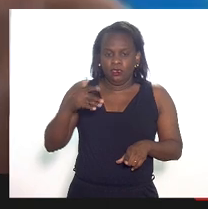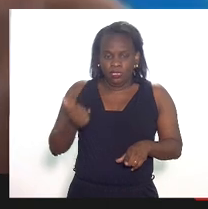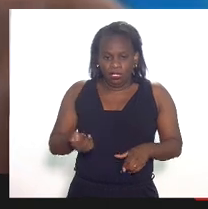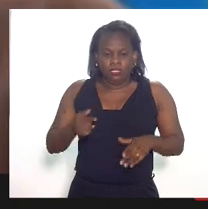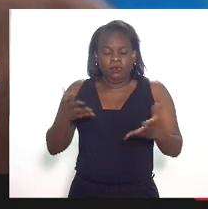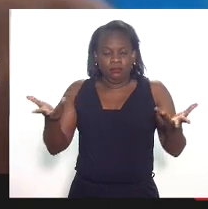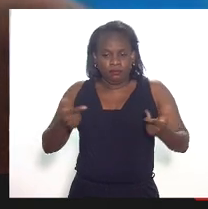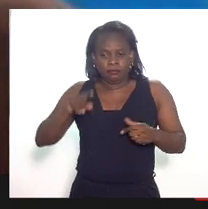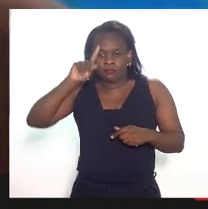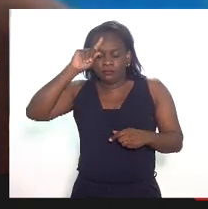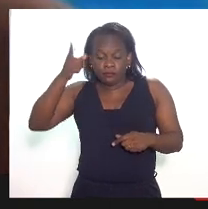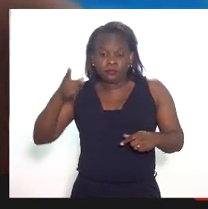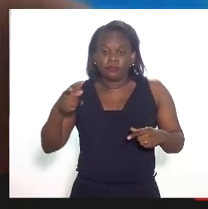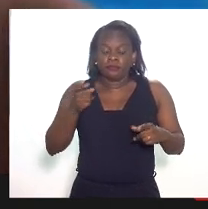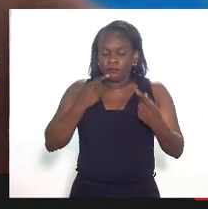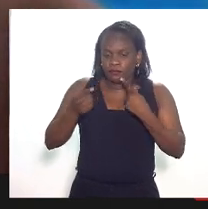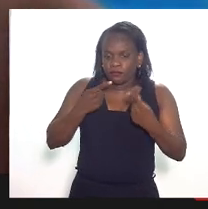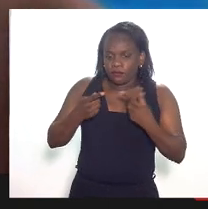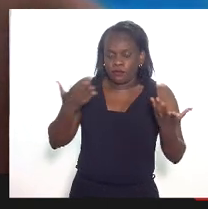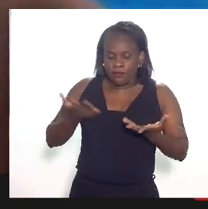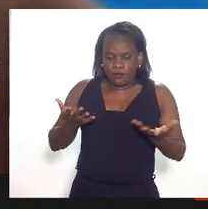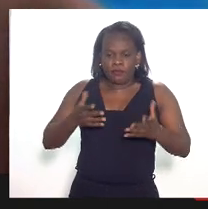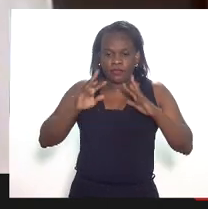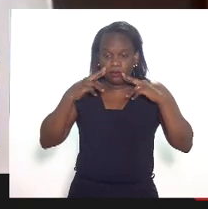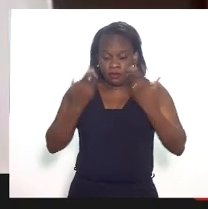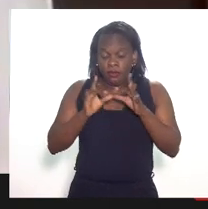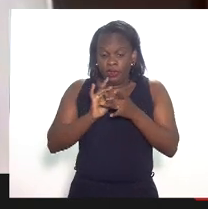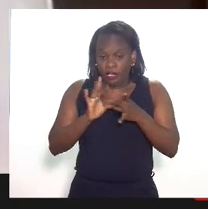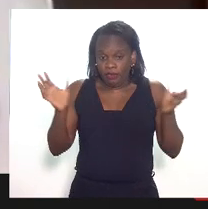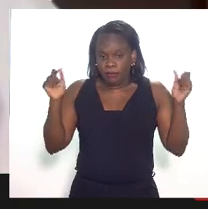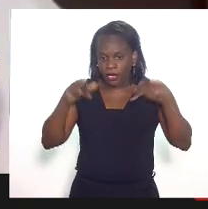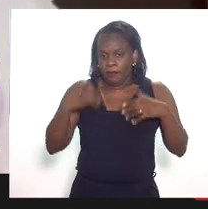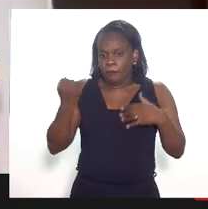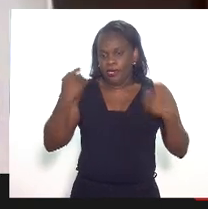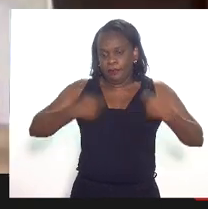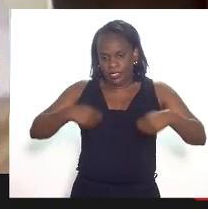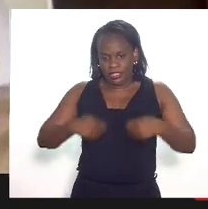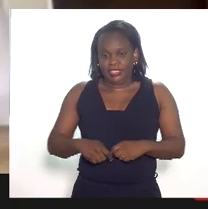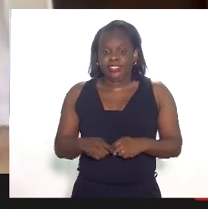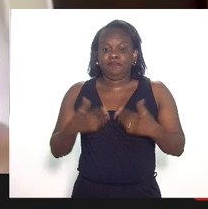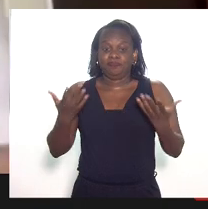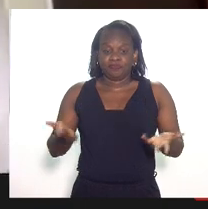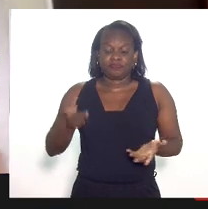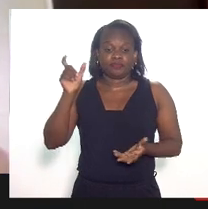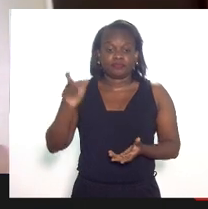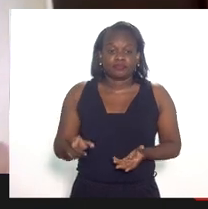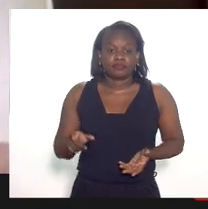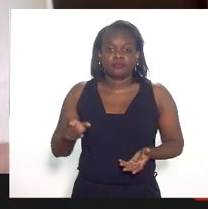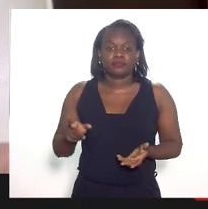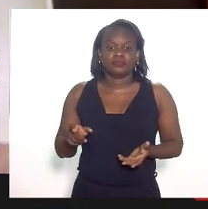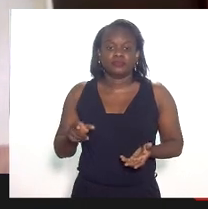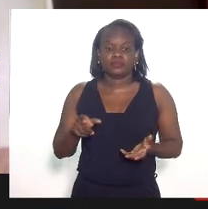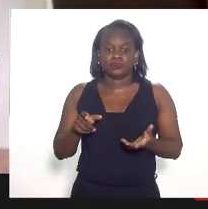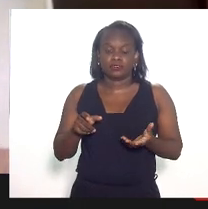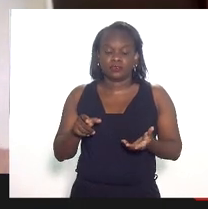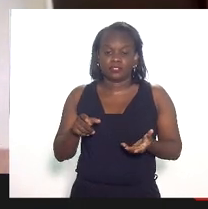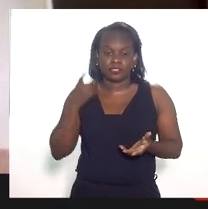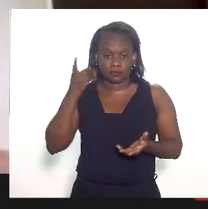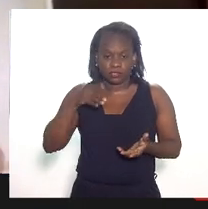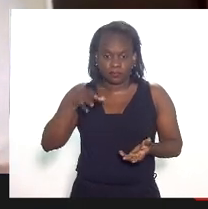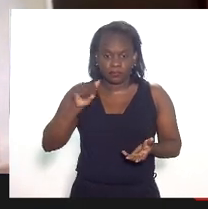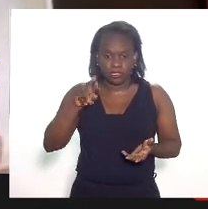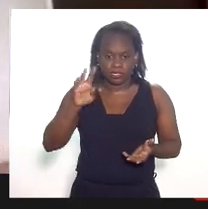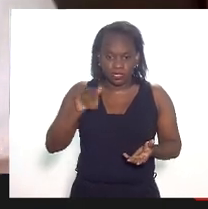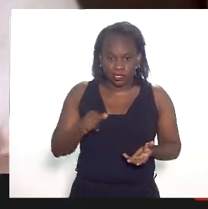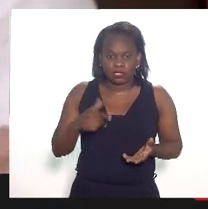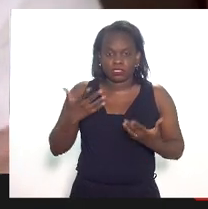excelente iniciativa, por esse debate, essa audiência pública tão importante e necessária. Na pessoa do senhor e da deputada Marta